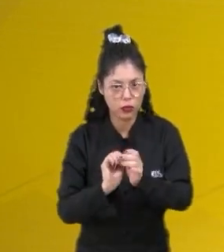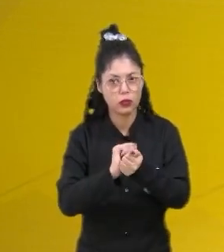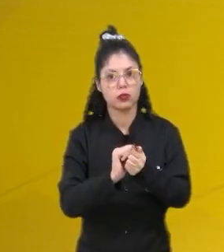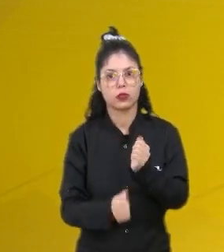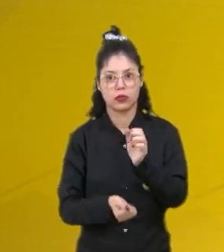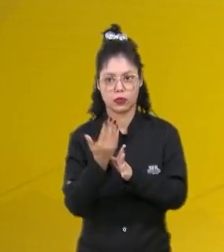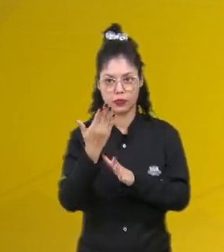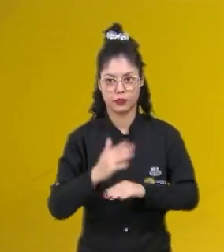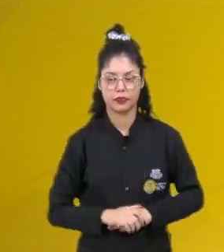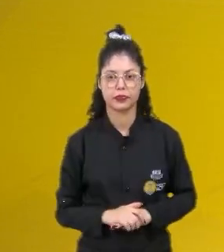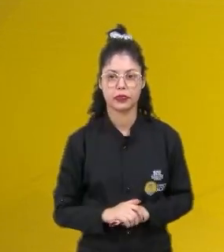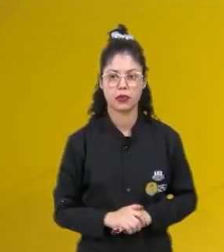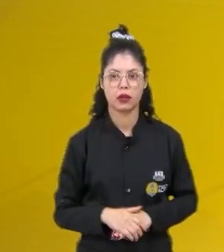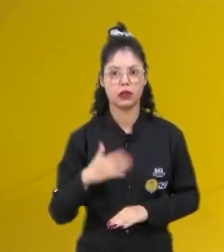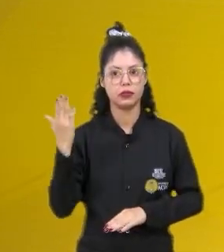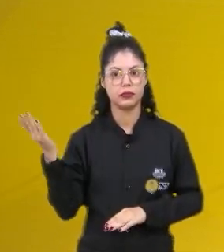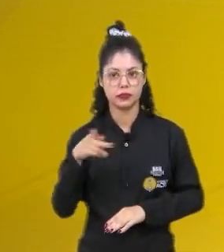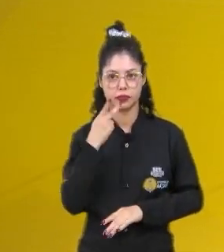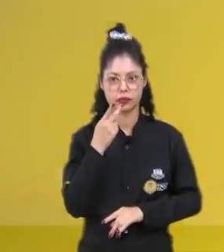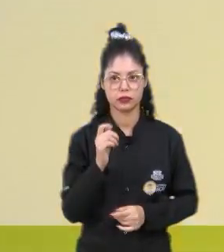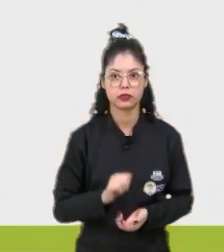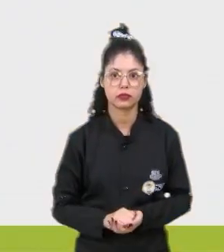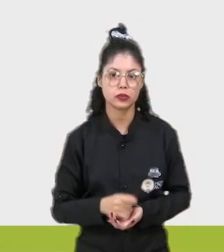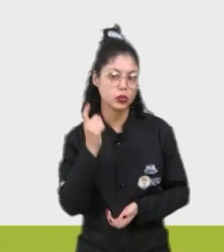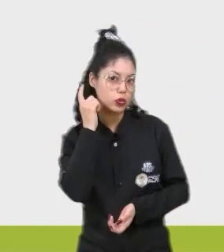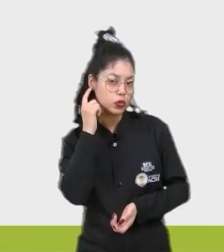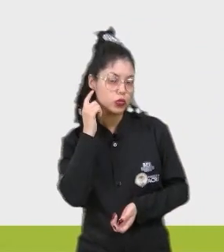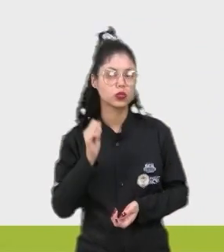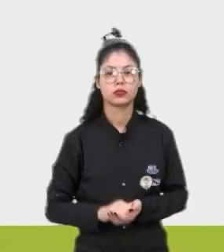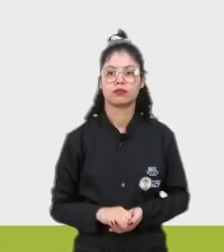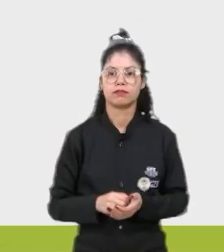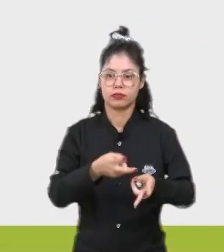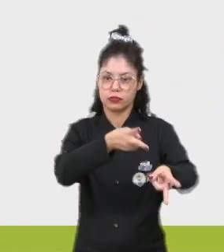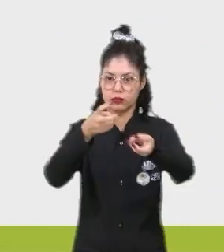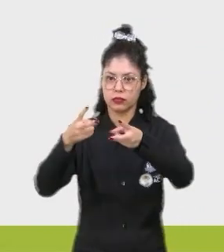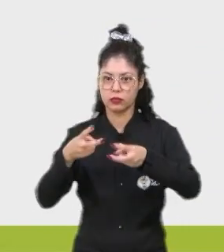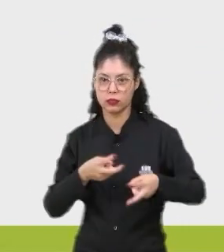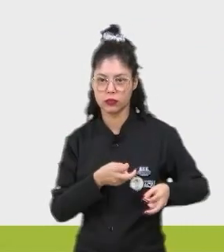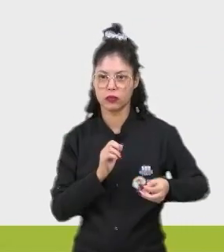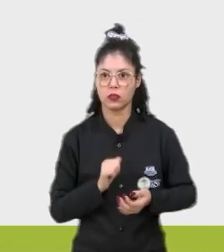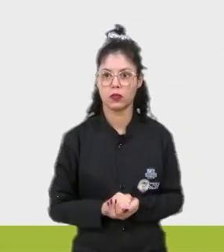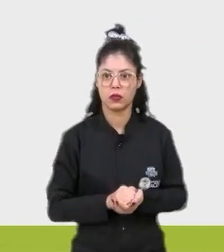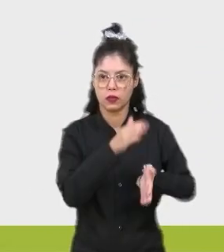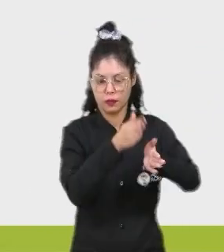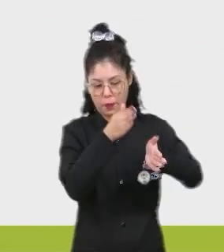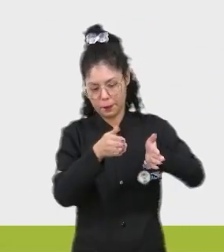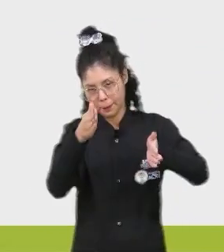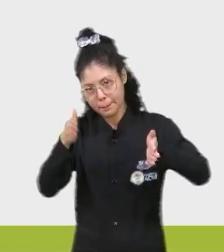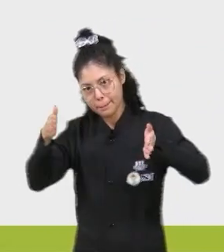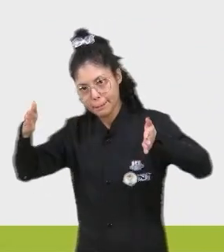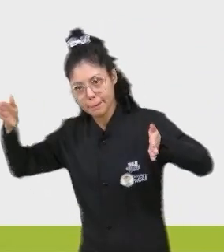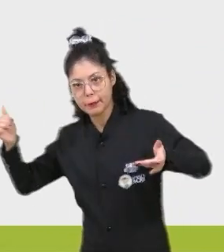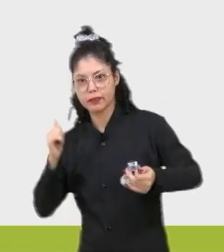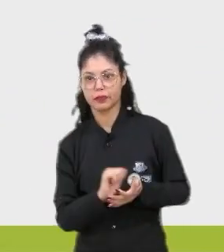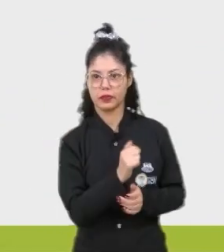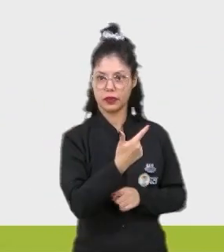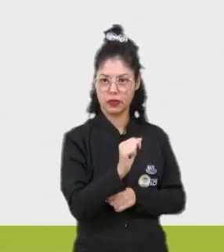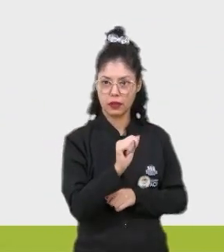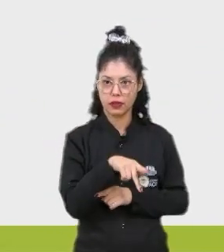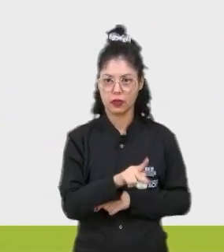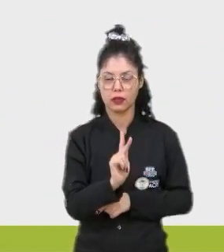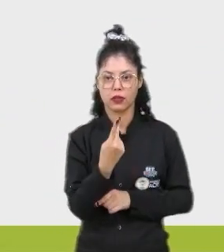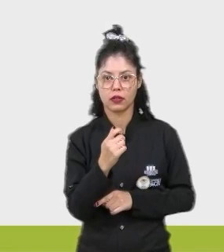propagar. Entendido? E aqui fala, o ouvido humano ele é capaz de captar sons de frequência desde 20